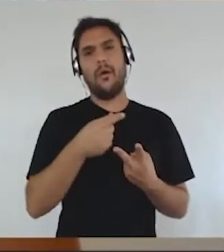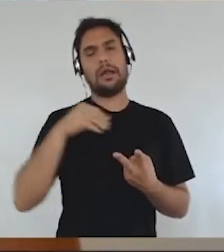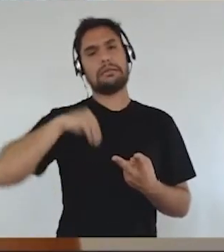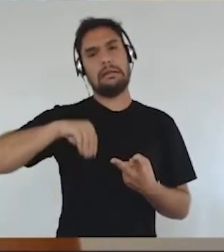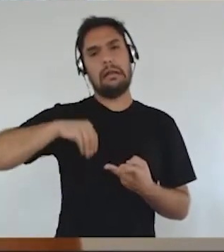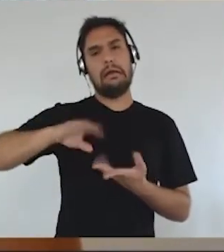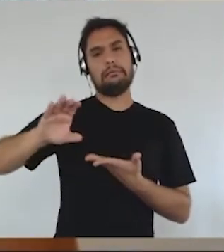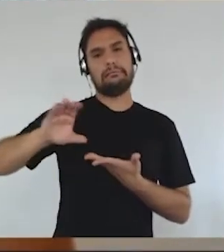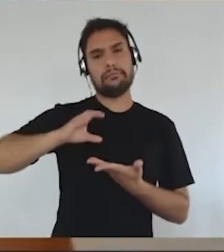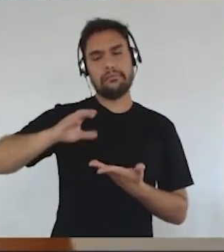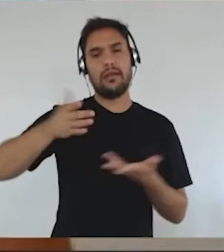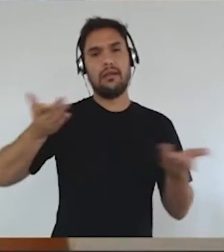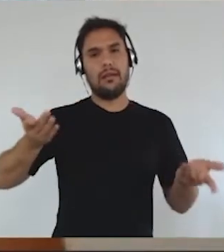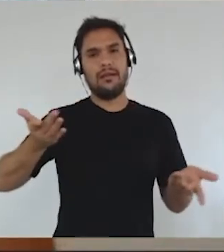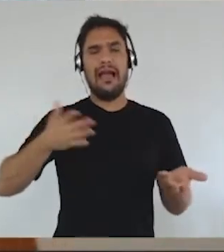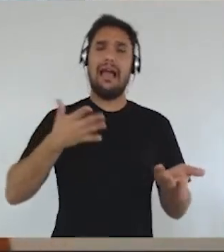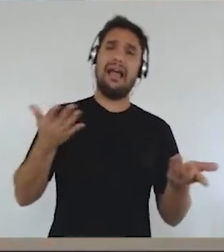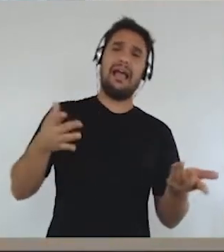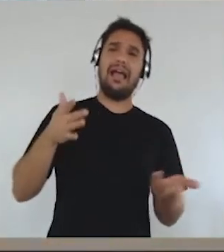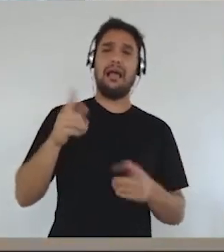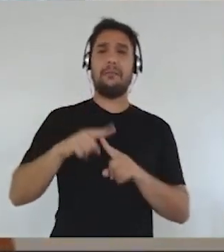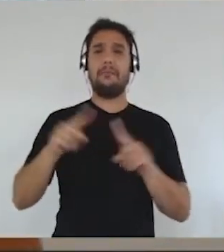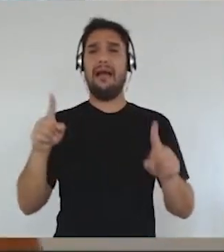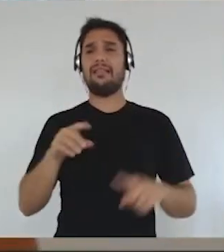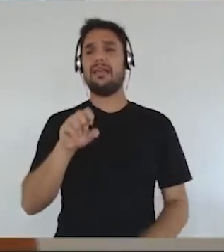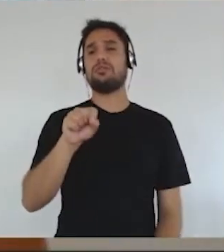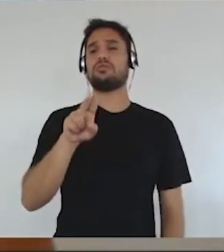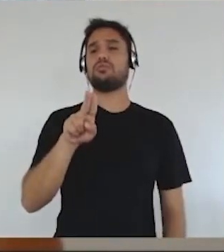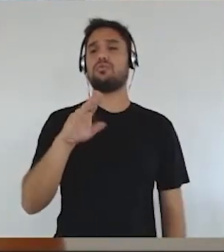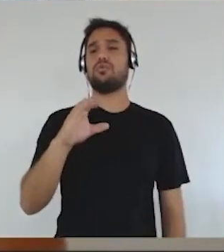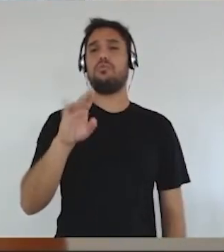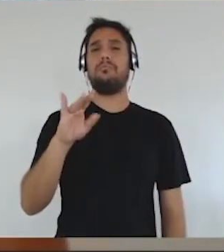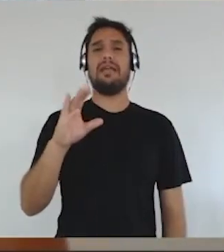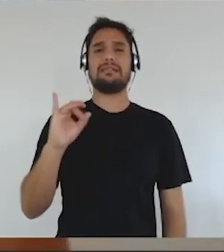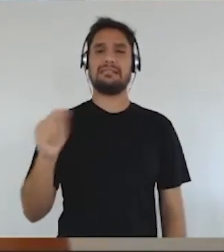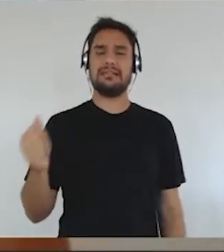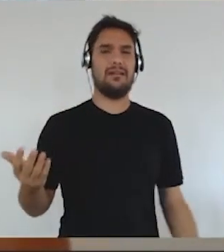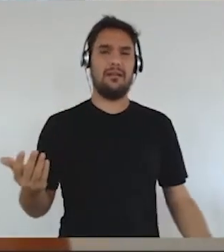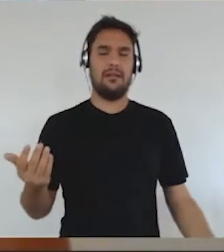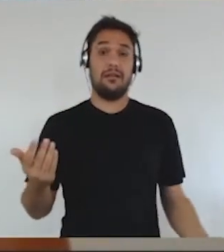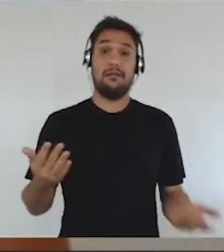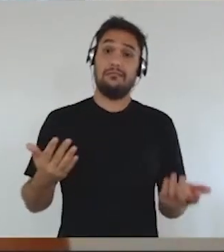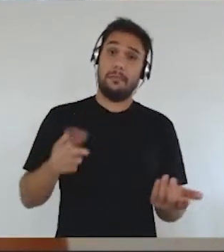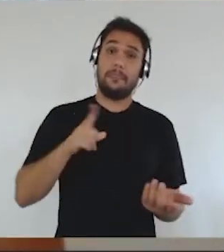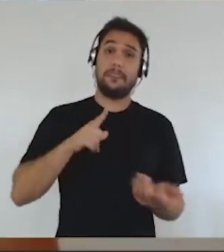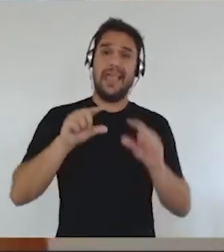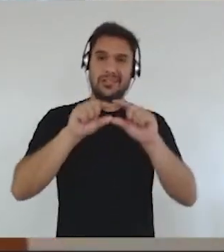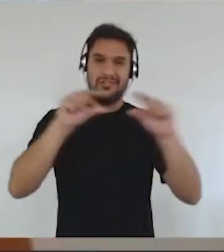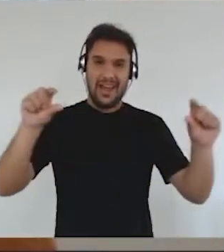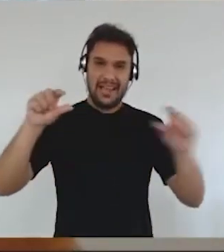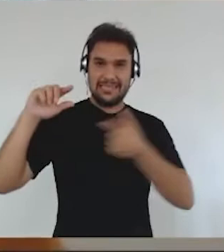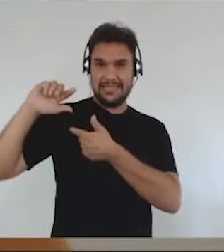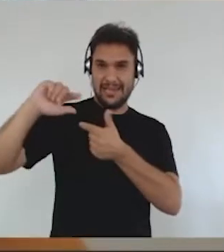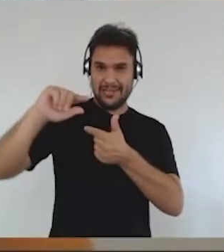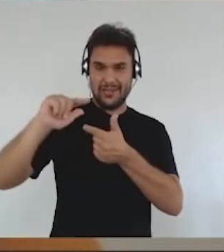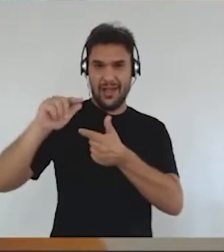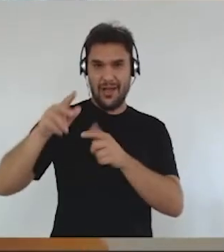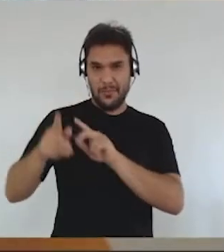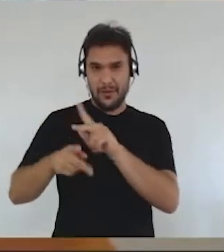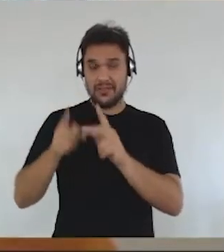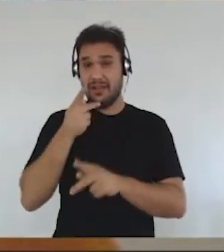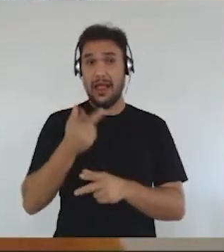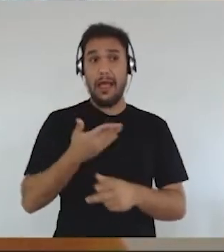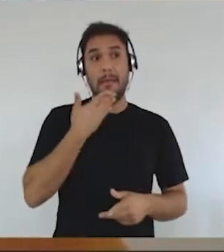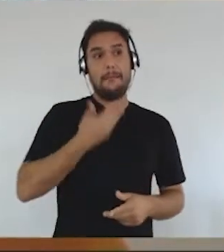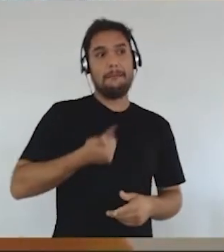os honorários. Você vai falar assim, doutora, mas tem a sucumbência. Bem, tem um ditado popular, né, que nem diz o outro, vale mais